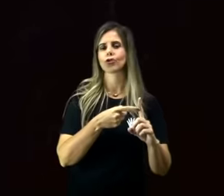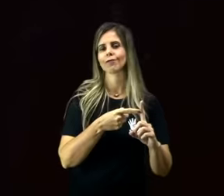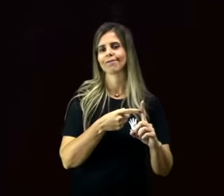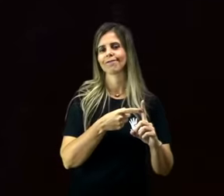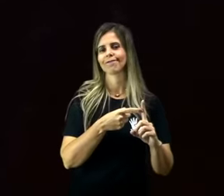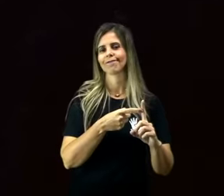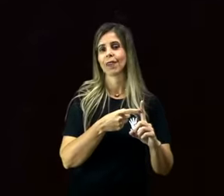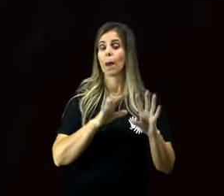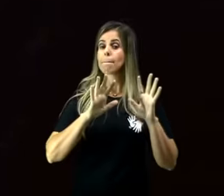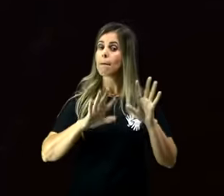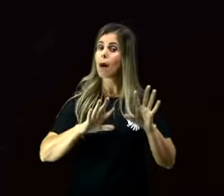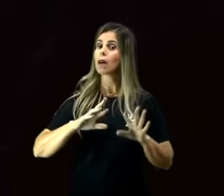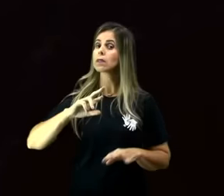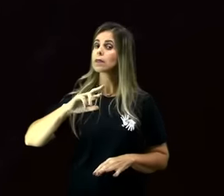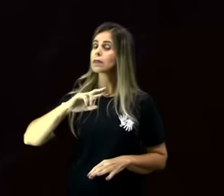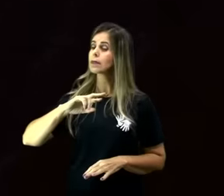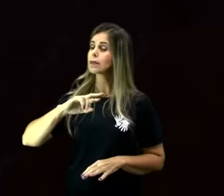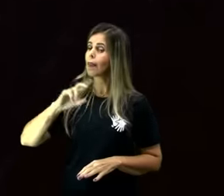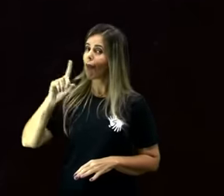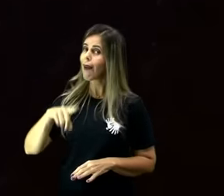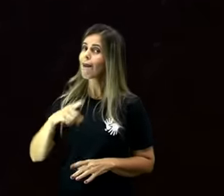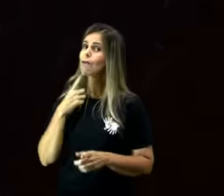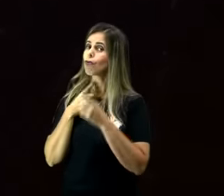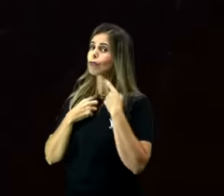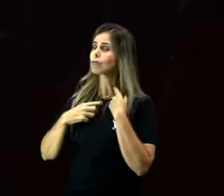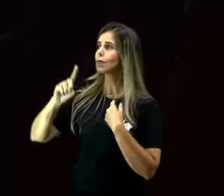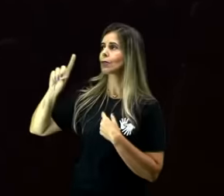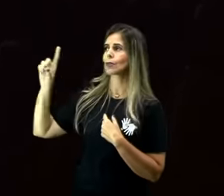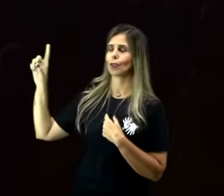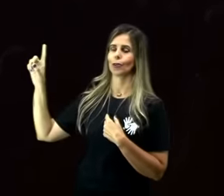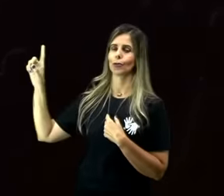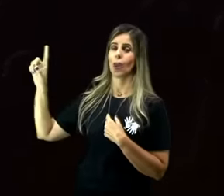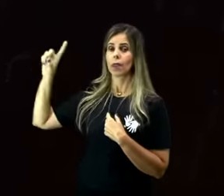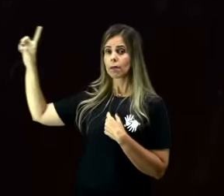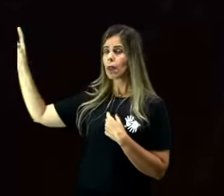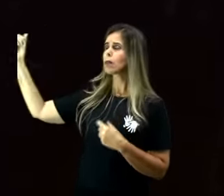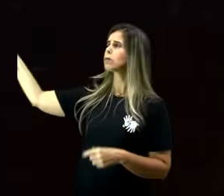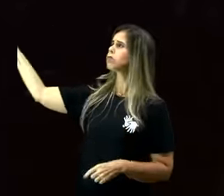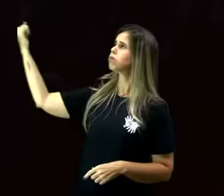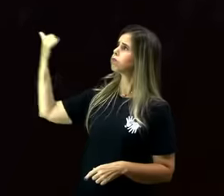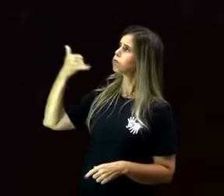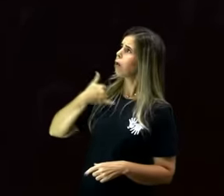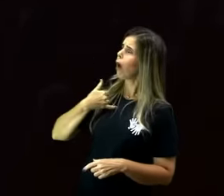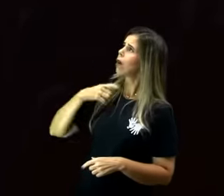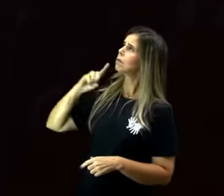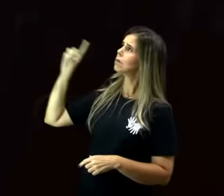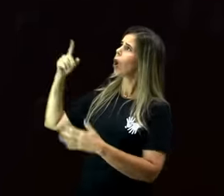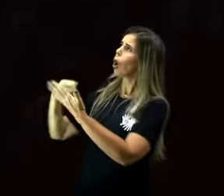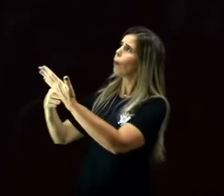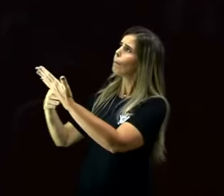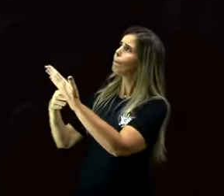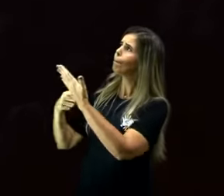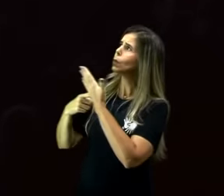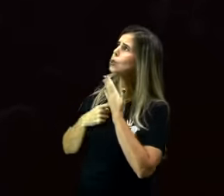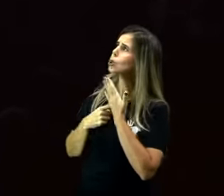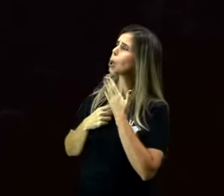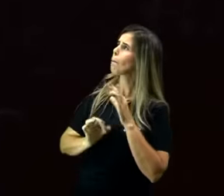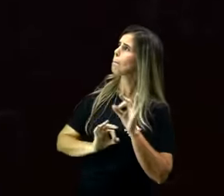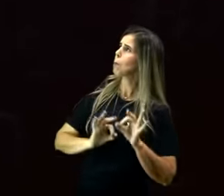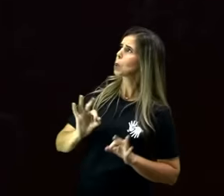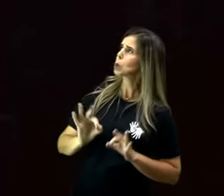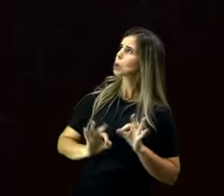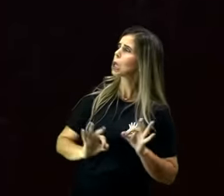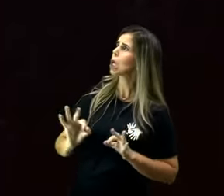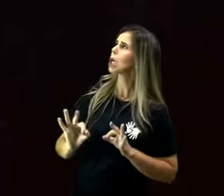Pode ser para qualquer lugar. Eu tenho uma voz que me deu uma direção. Eu tenho uma palavra que me deu uma direção. Não interessa para onde eu estou indo, interessa quem